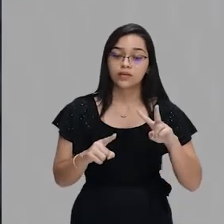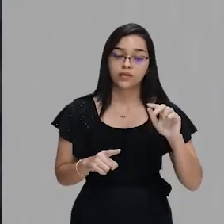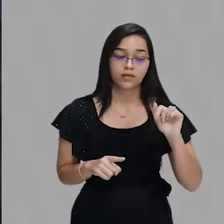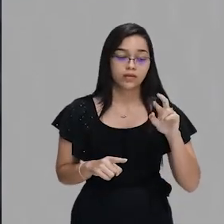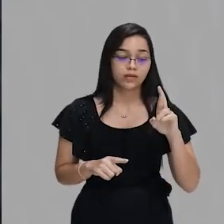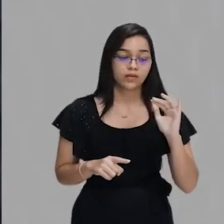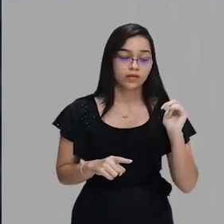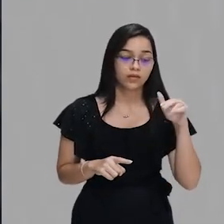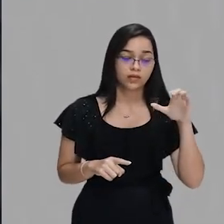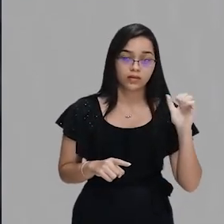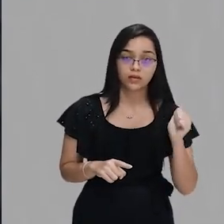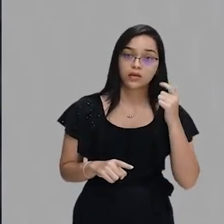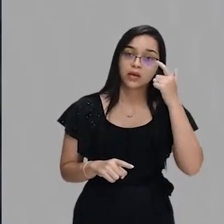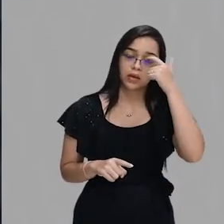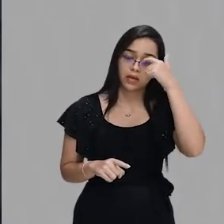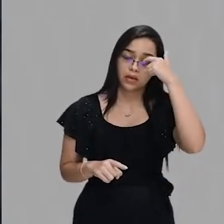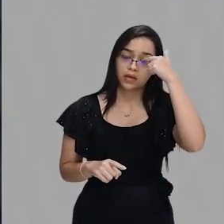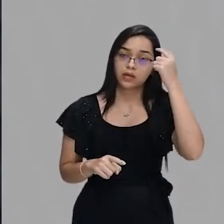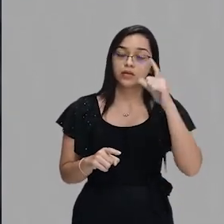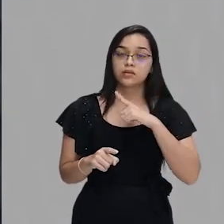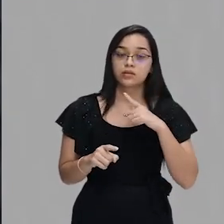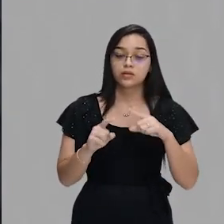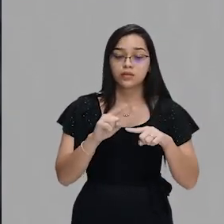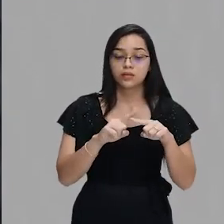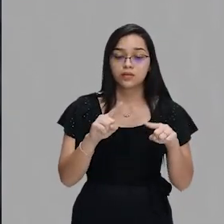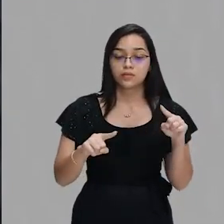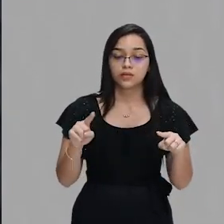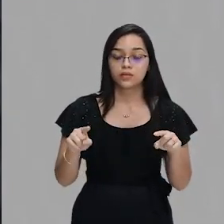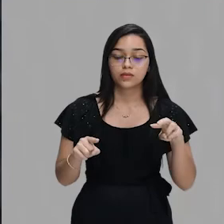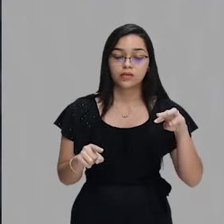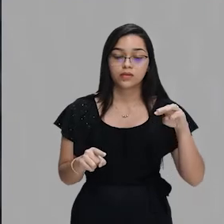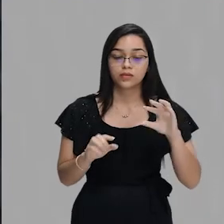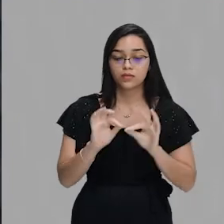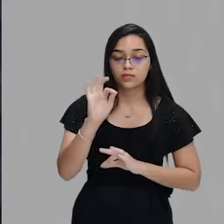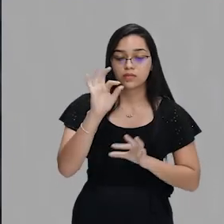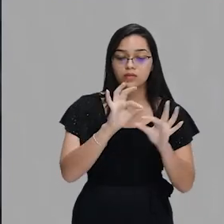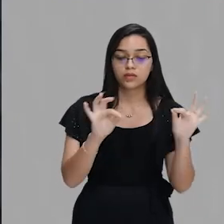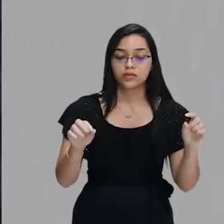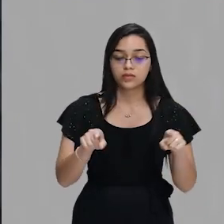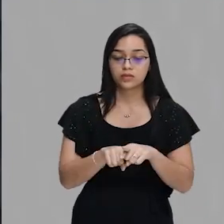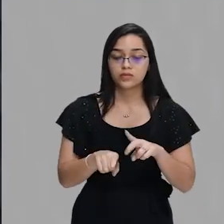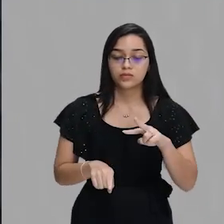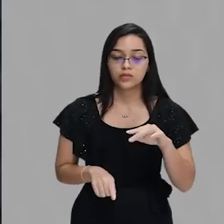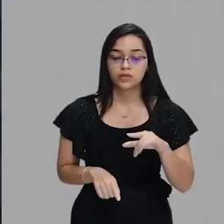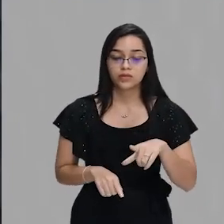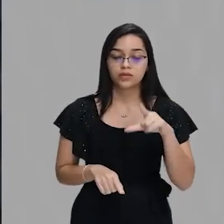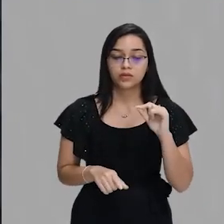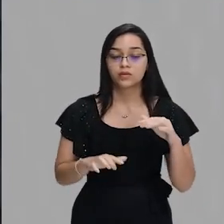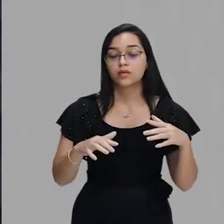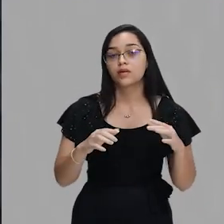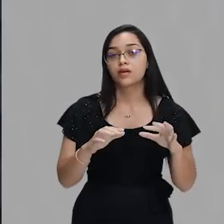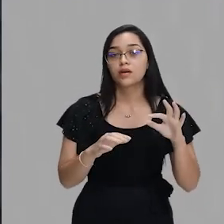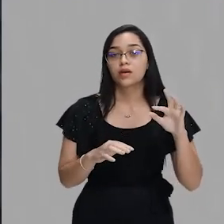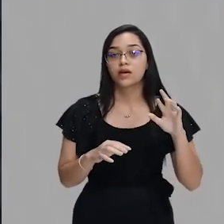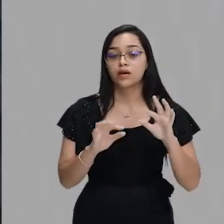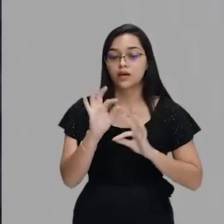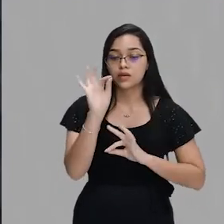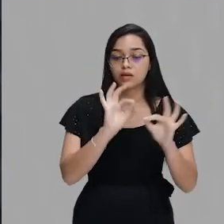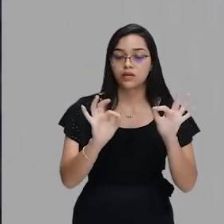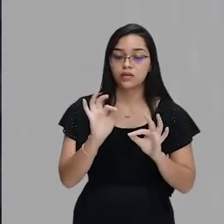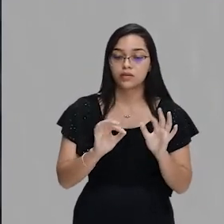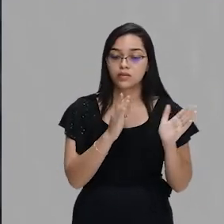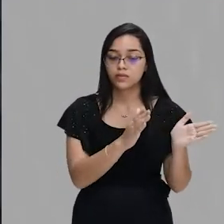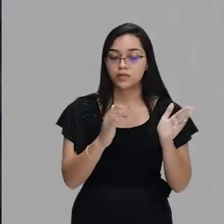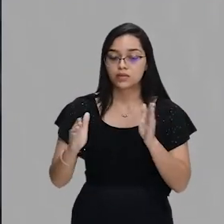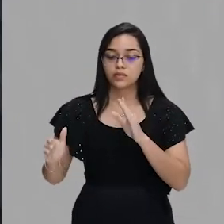Tá? Então, são medidas de dispersão, tá? São aqueles que vão determinar a regularidade de uma